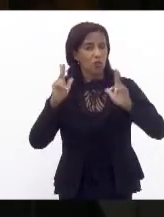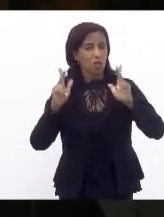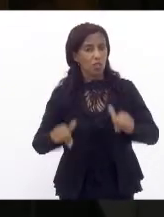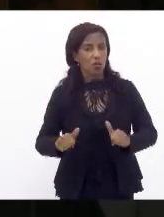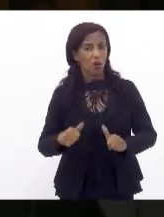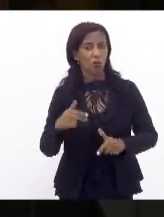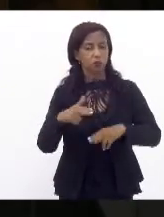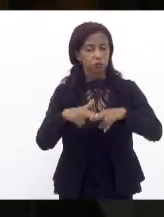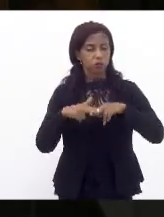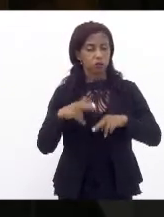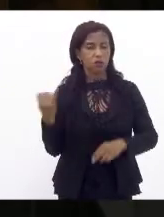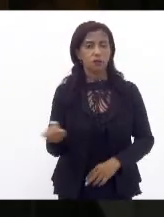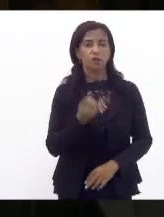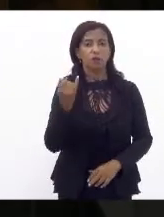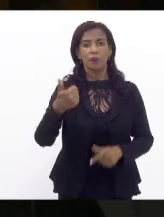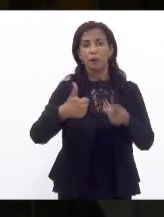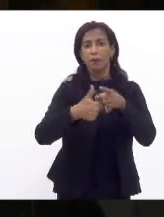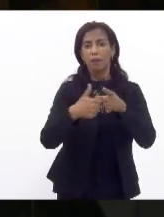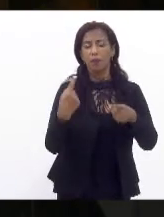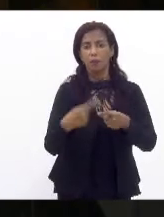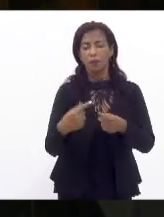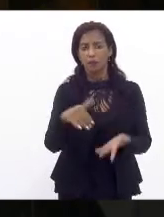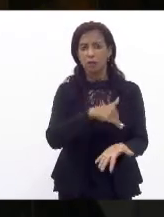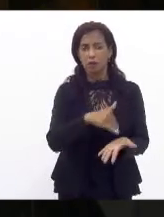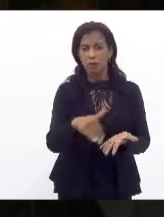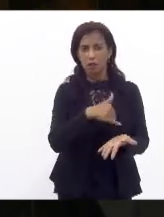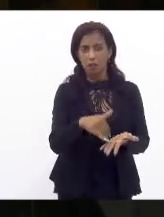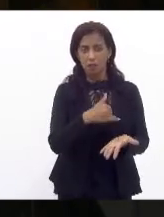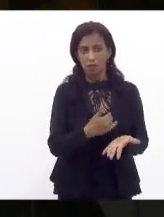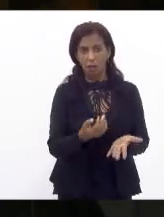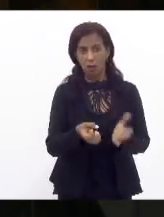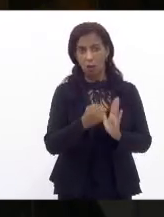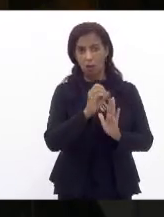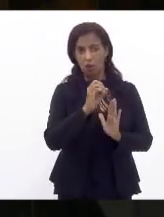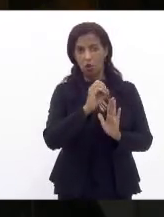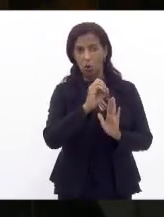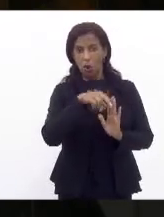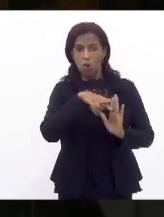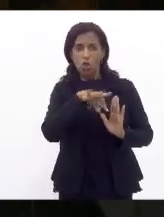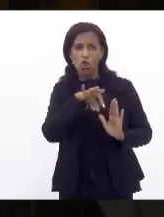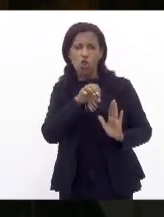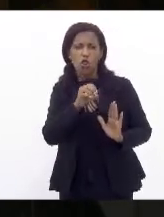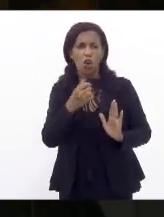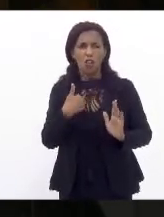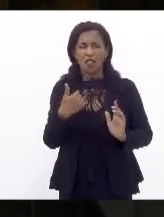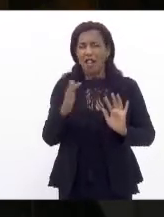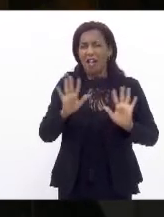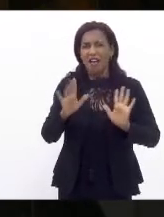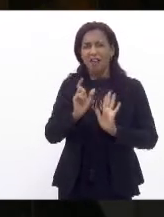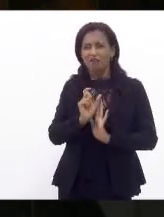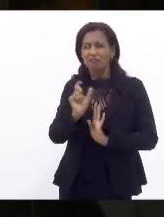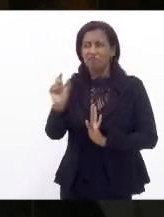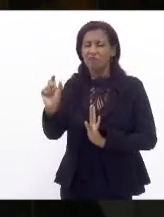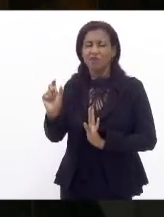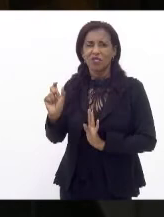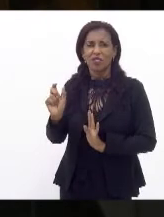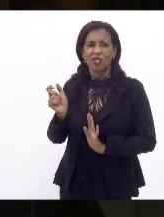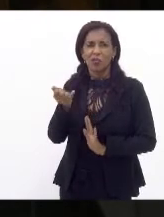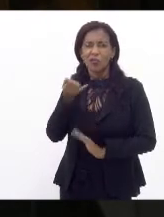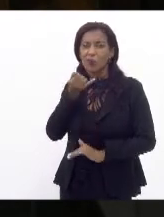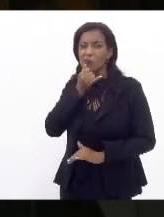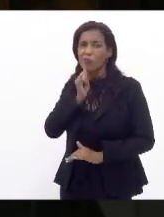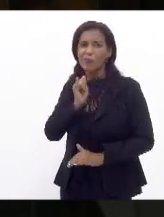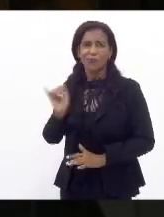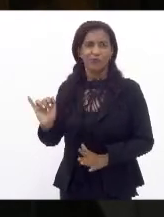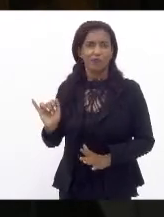motivos importantes. Primeiro, porque o secretário emitiu uma nota dizendo que não teve a intenção de ofender a primeira-dama. Mas a